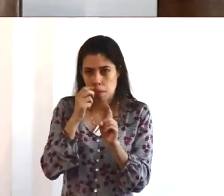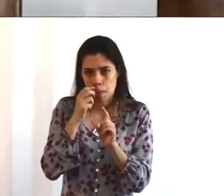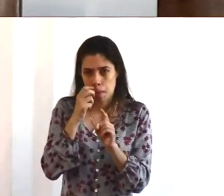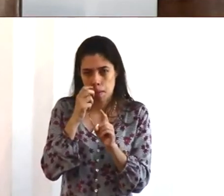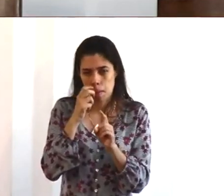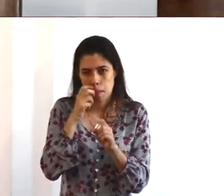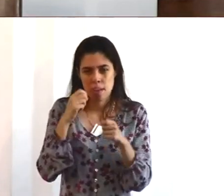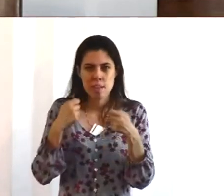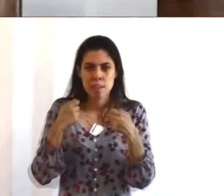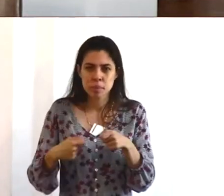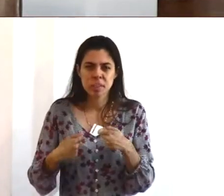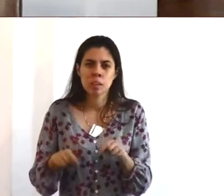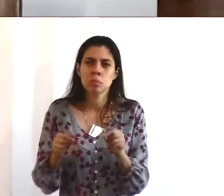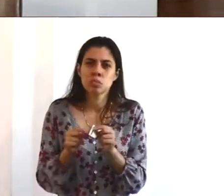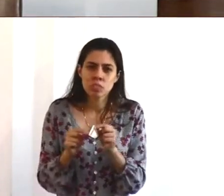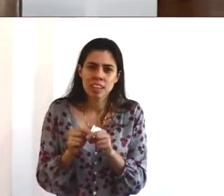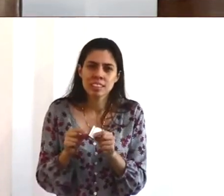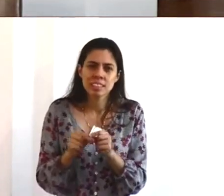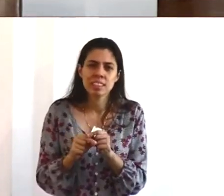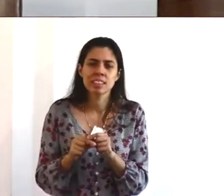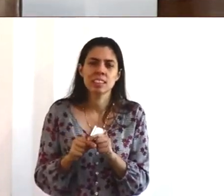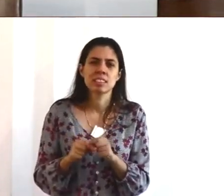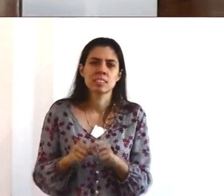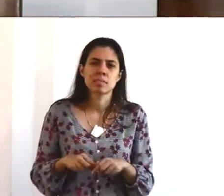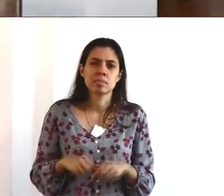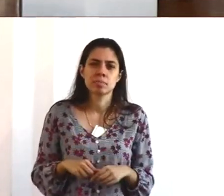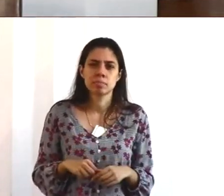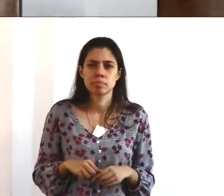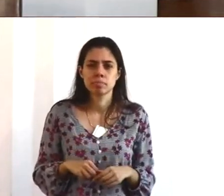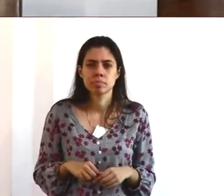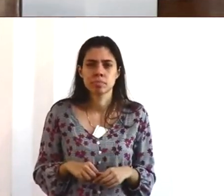refrigera a nossa alma, mas Ele nos guia,